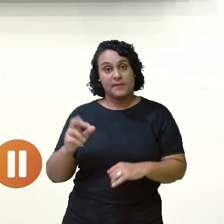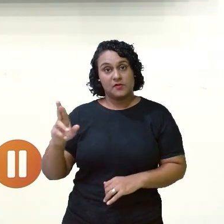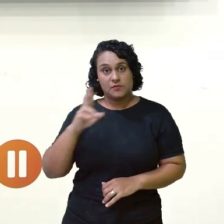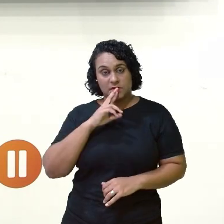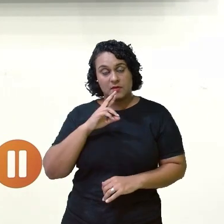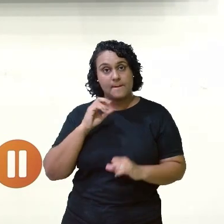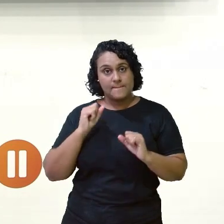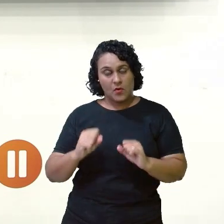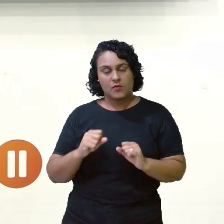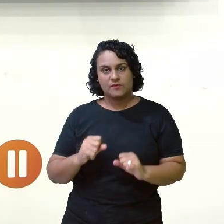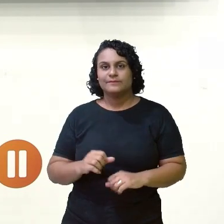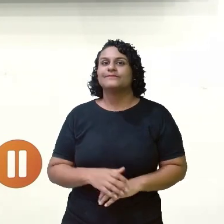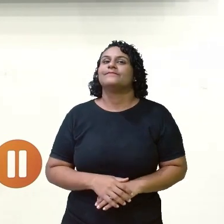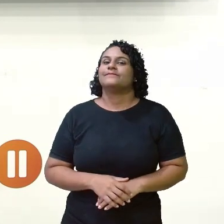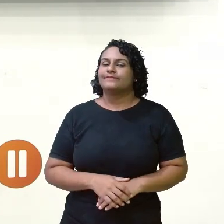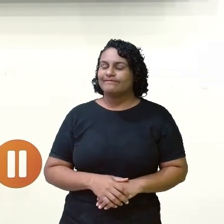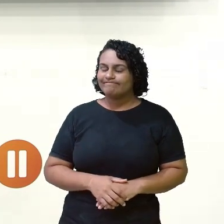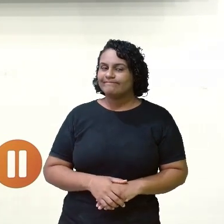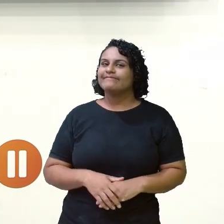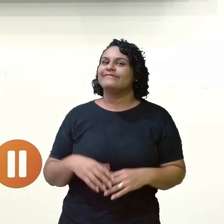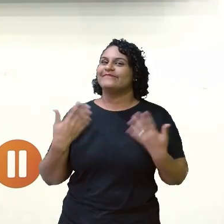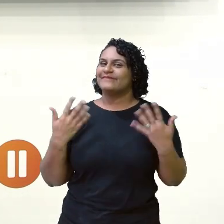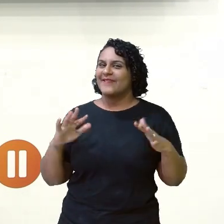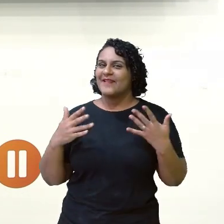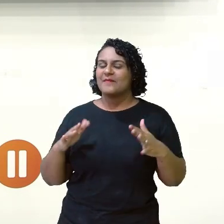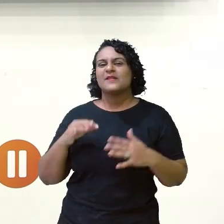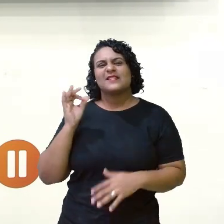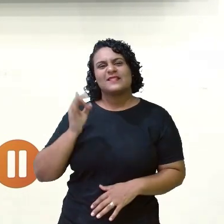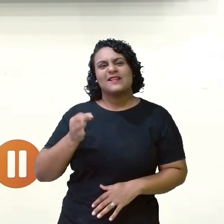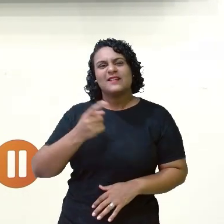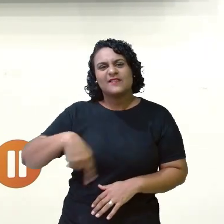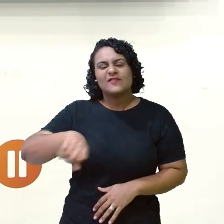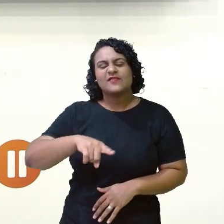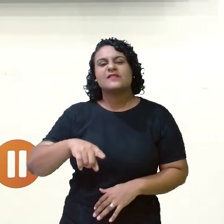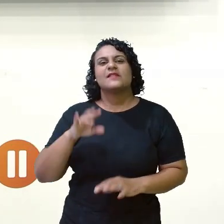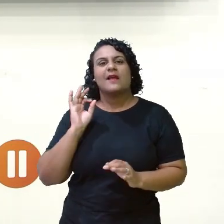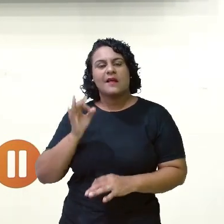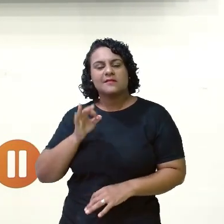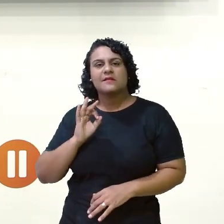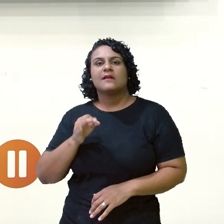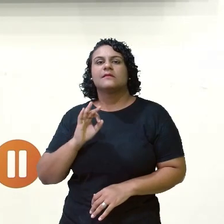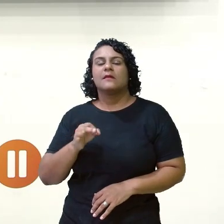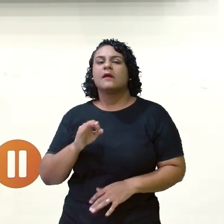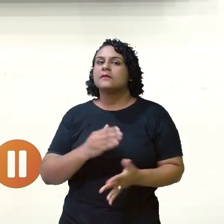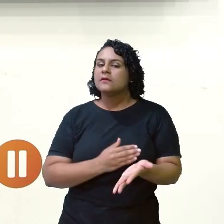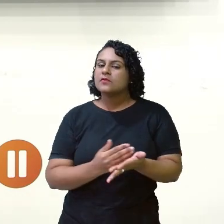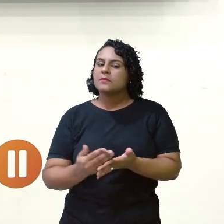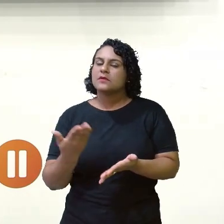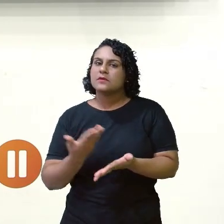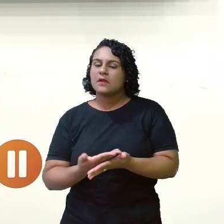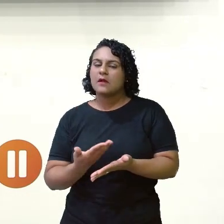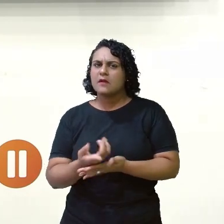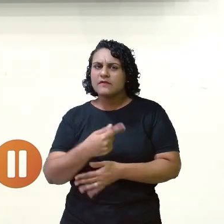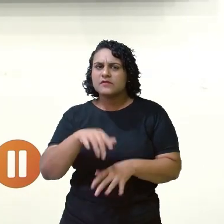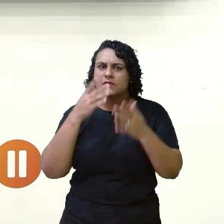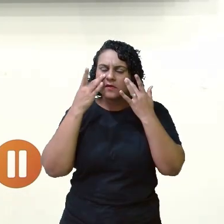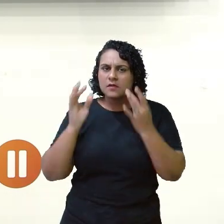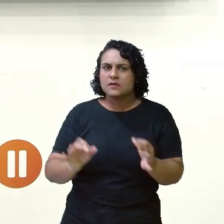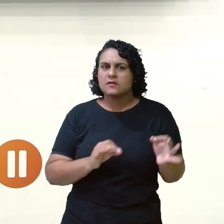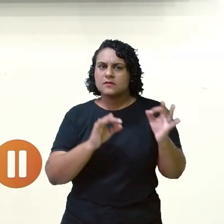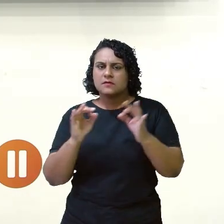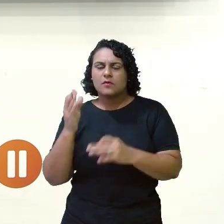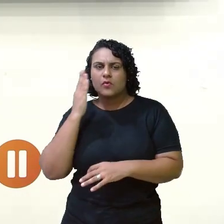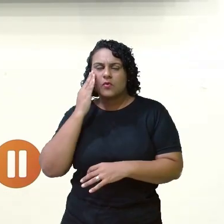responder? Muito bem, tenho certeza que vocês acertaram, né? Porque desde o início da aula, quem está acompanhando já começou